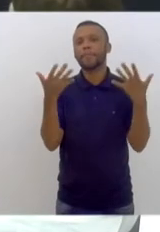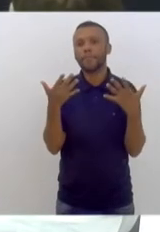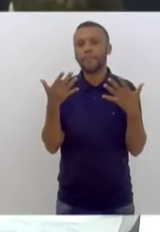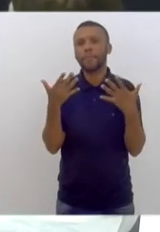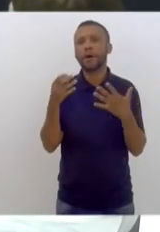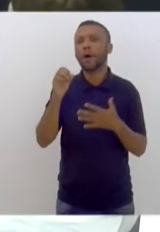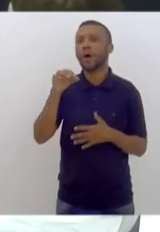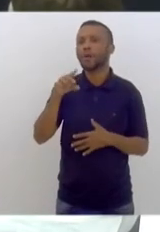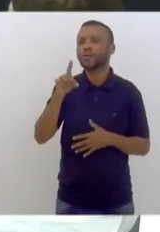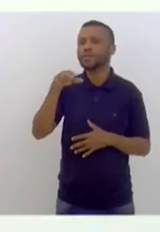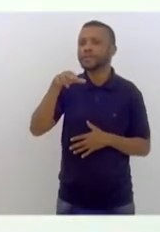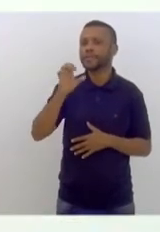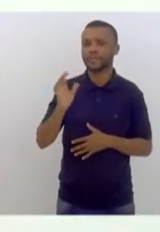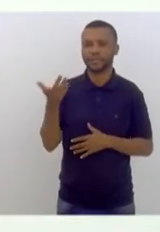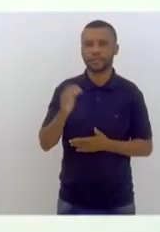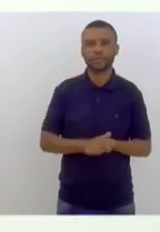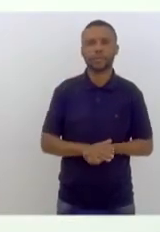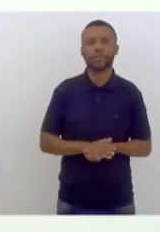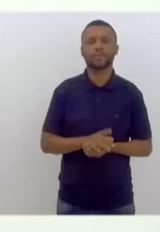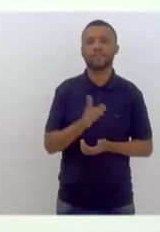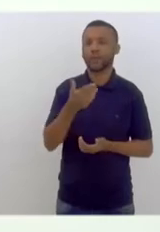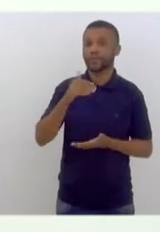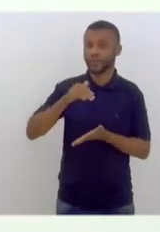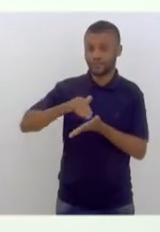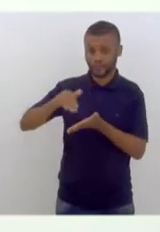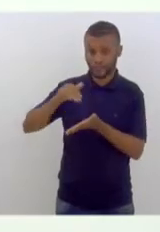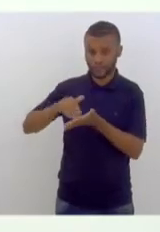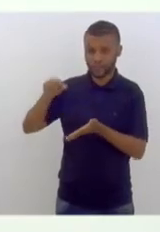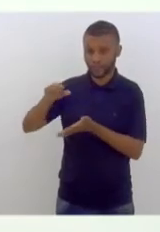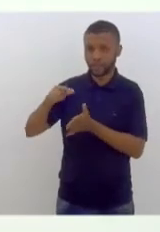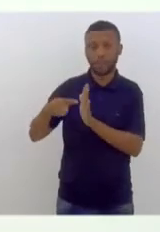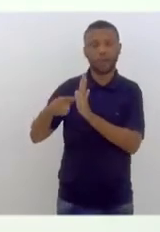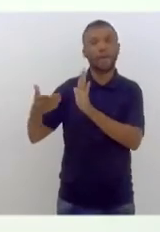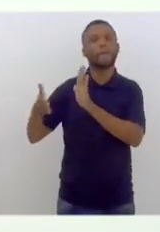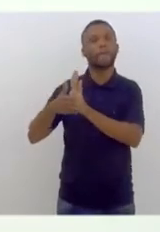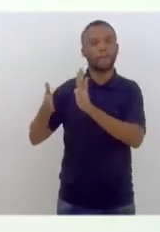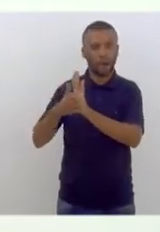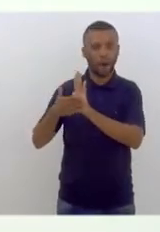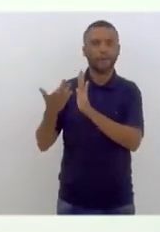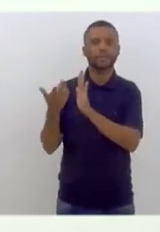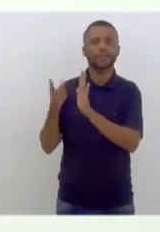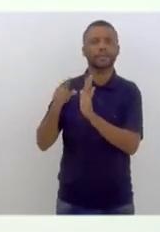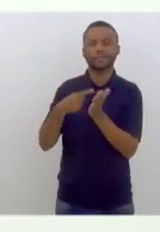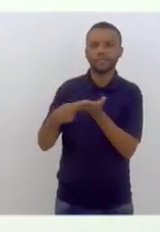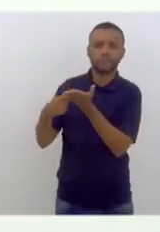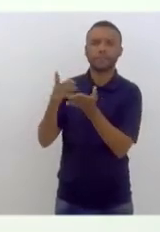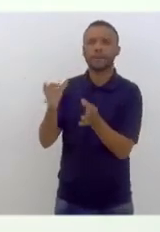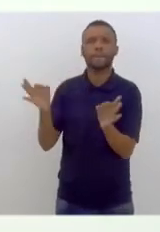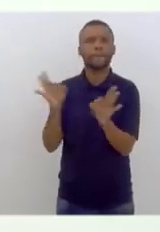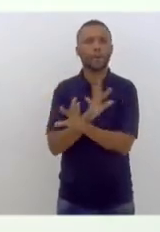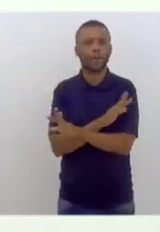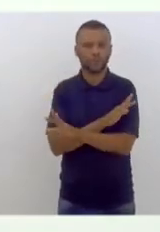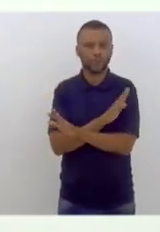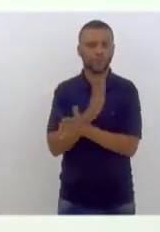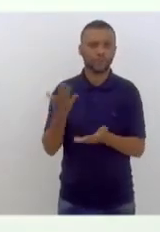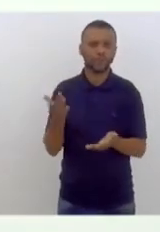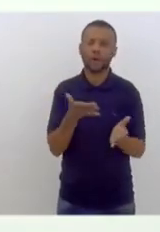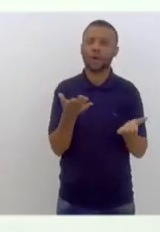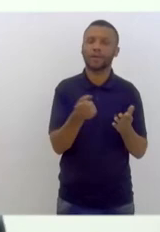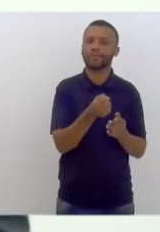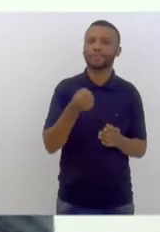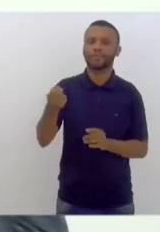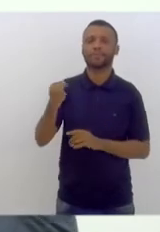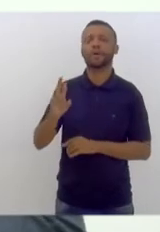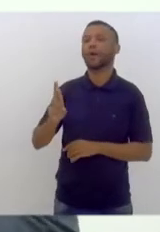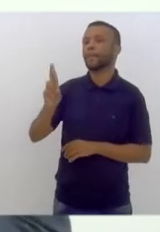Exatamente. Então, a próxima escrita, a gente deu prioridade aos secretários que trouxeram propostas sistematizadas. E agora, vamos passar a